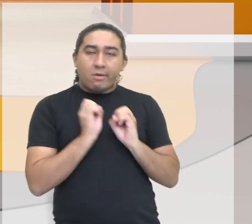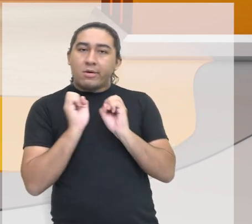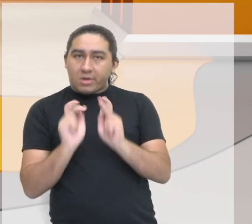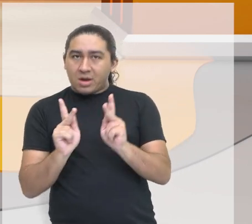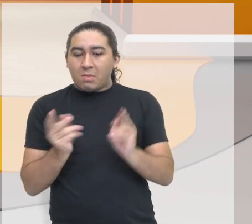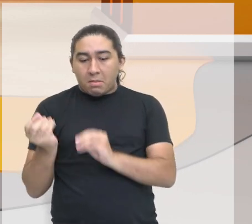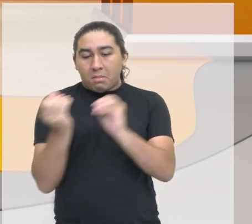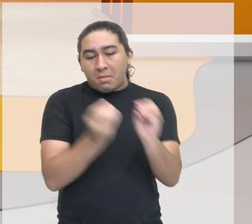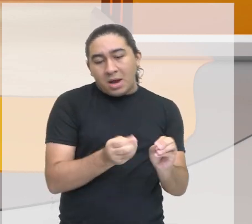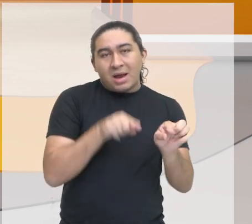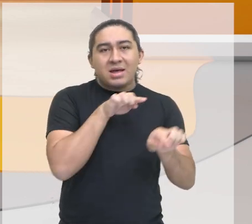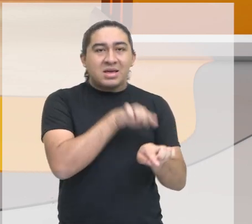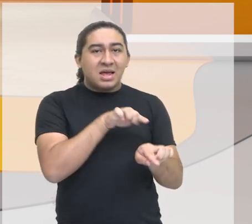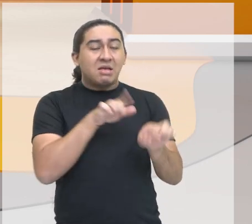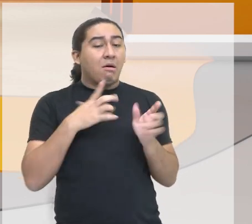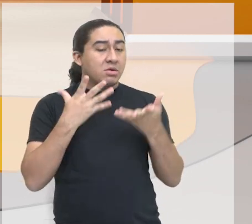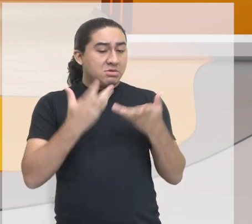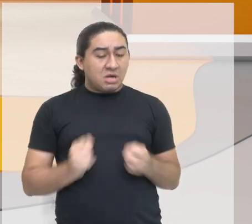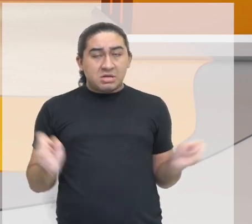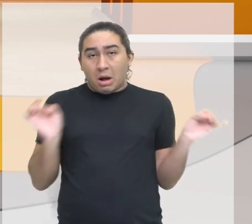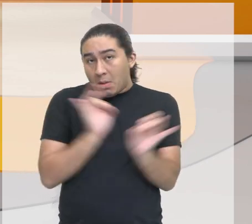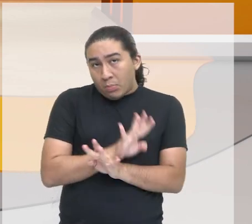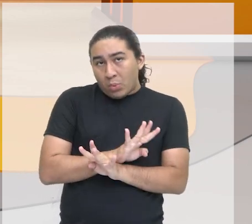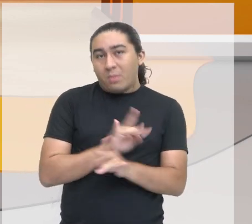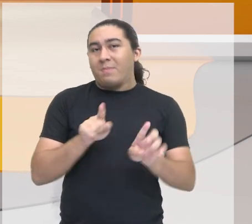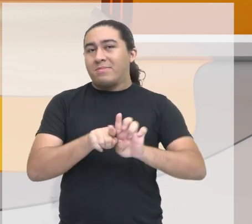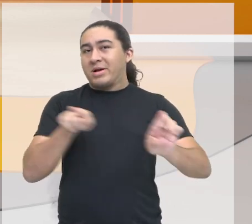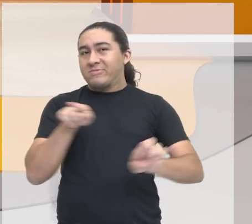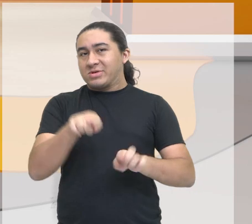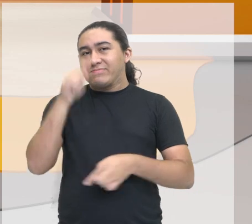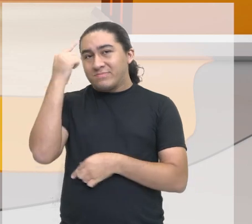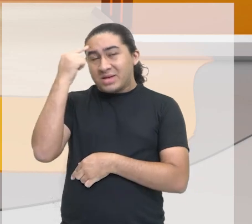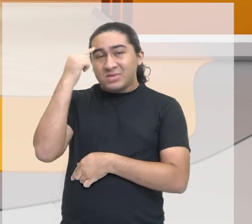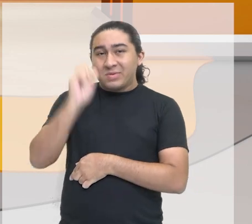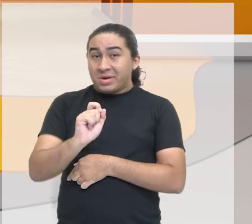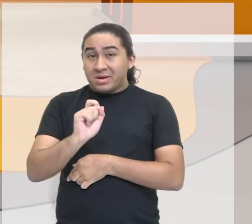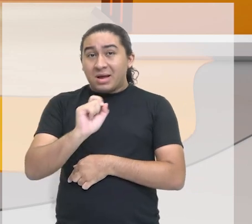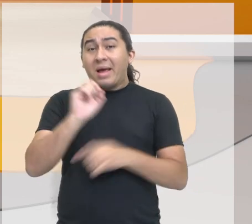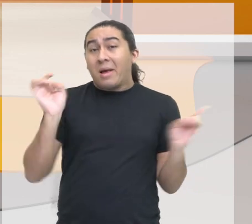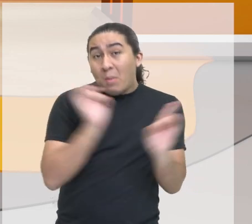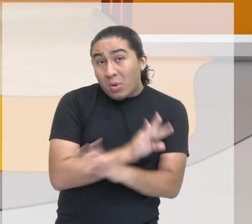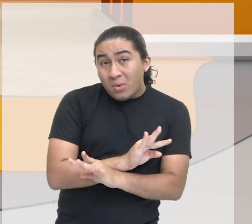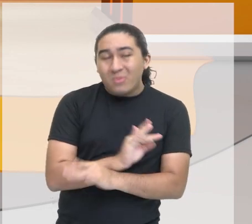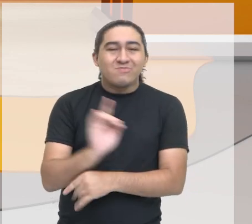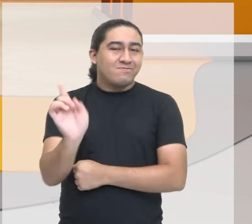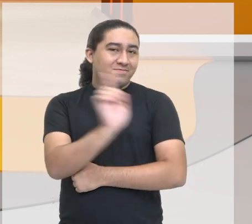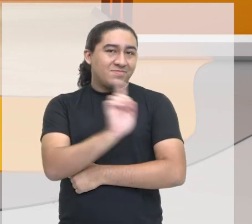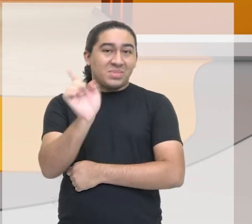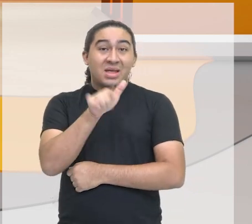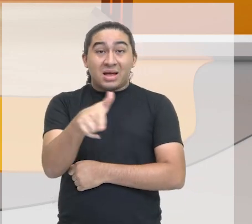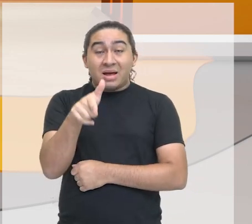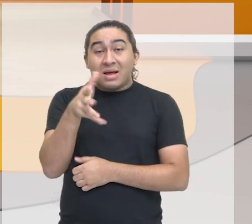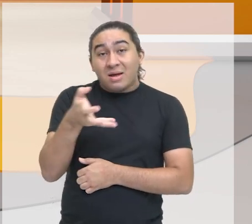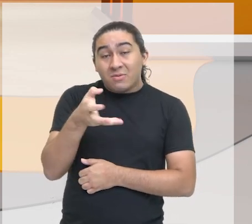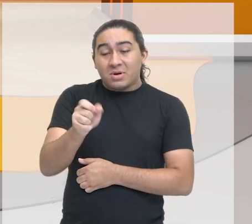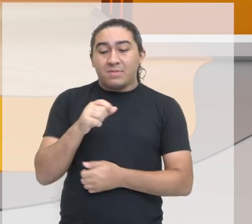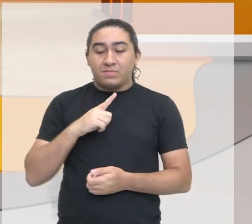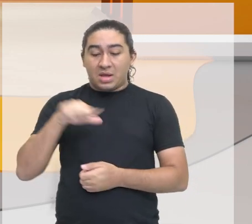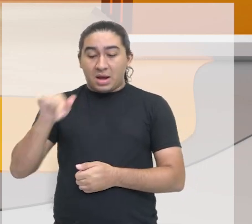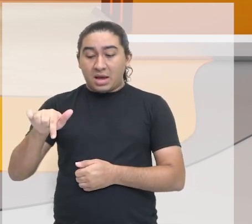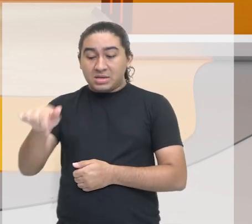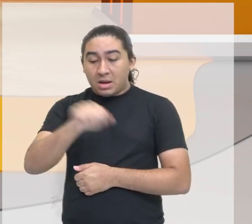ele vai se contentar. Mas, como vocês podem imaginar, isso não aconteceu. Ele anexou a região